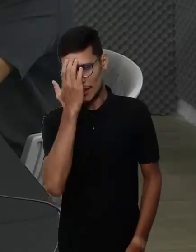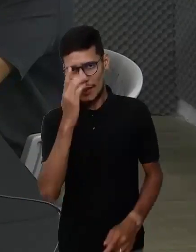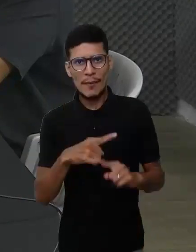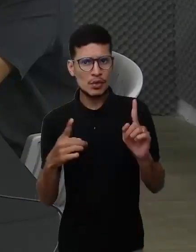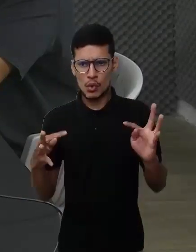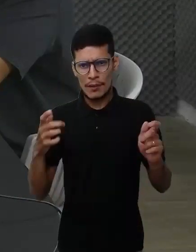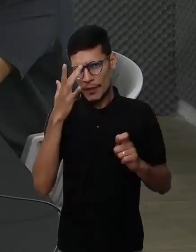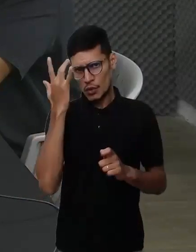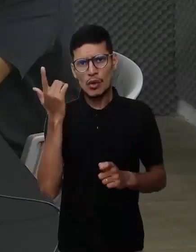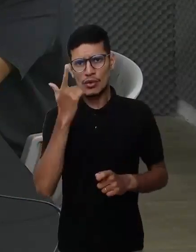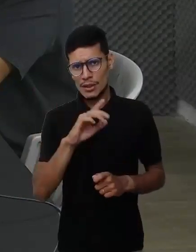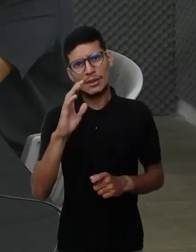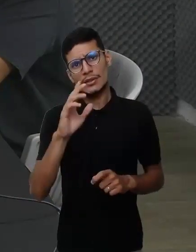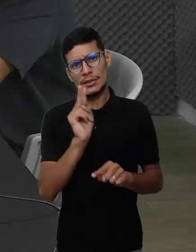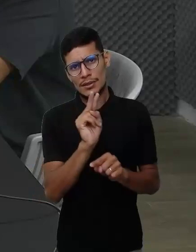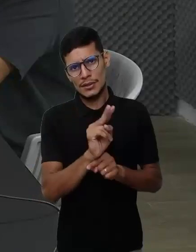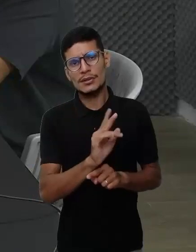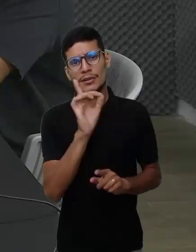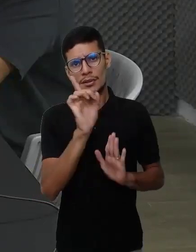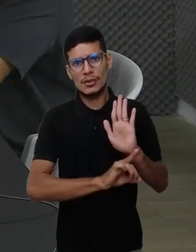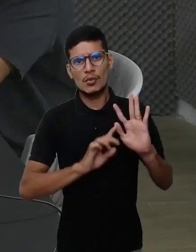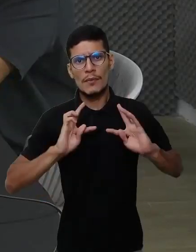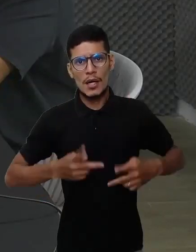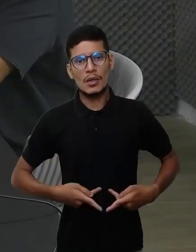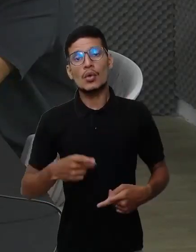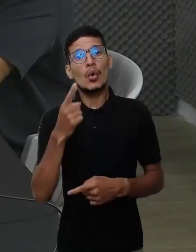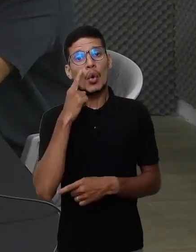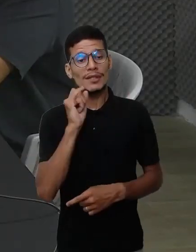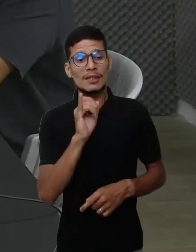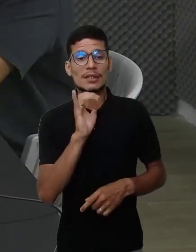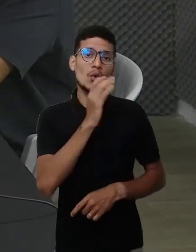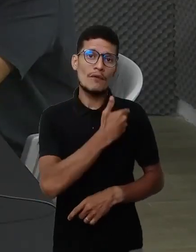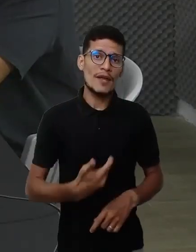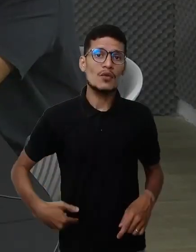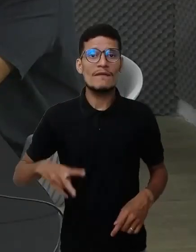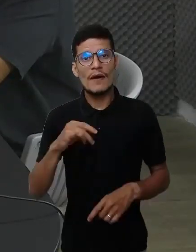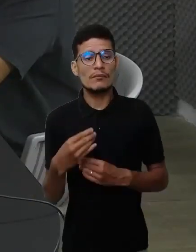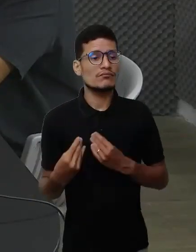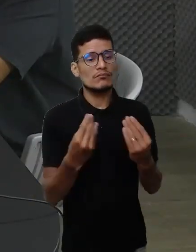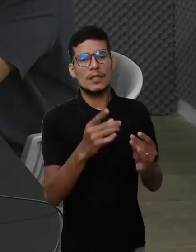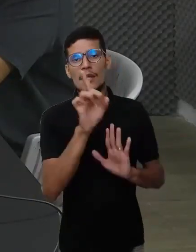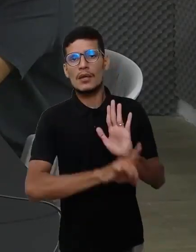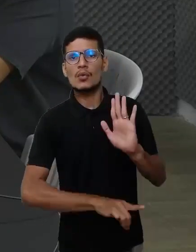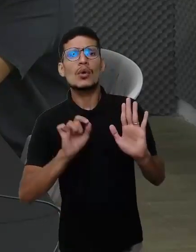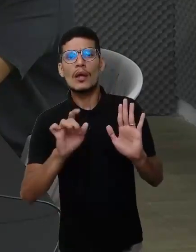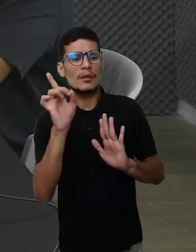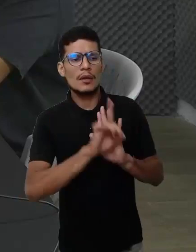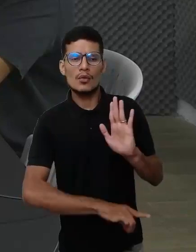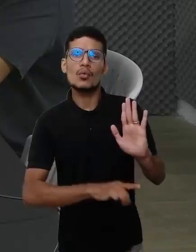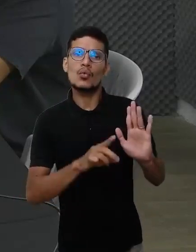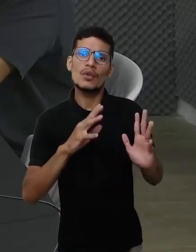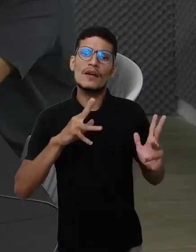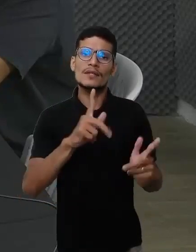que defende direitos humanos. Quando o Estado vai garantir direitos, ele precisa compreender que os direitos humanos eles são universais, interdependentes